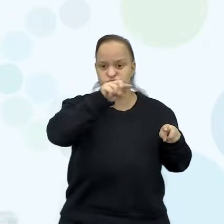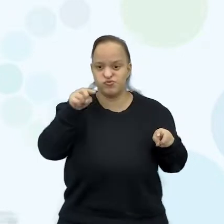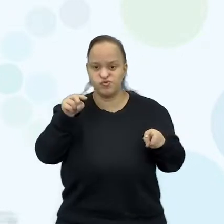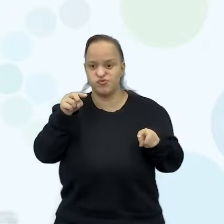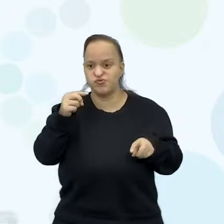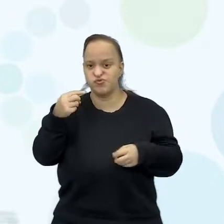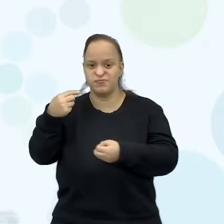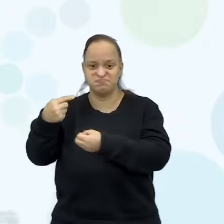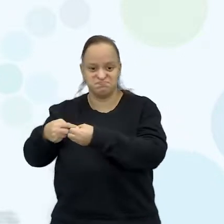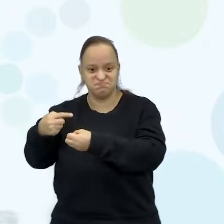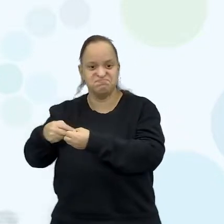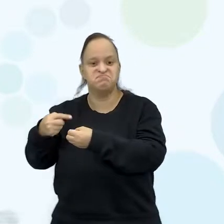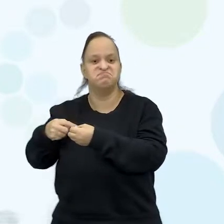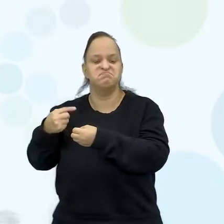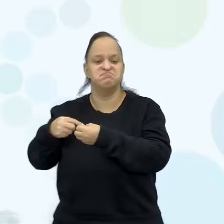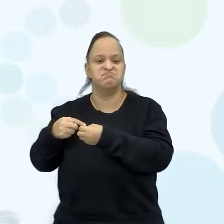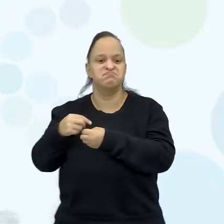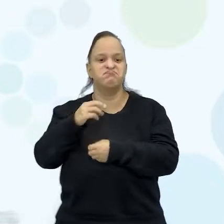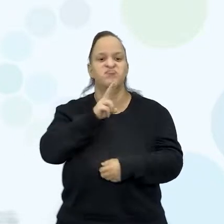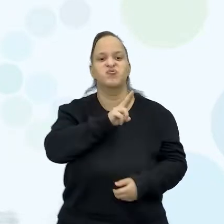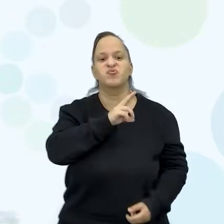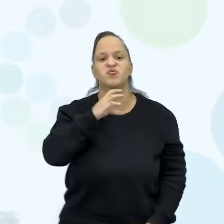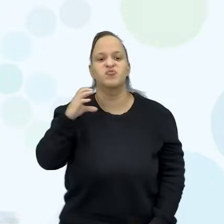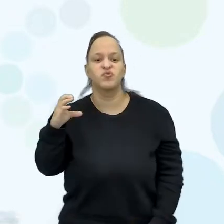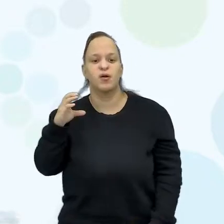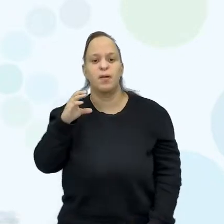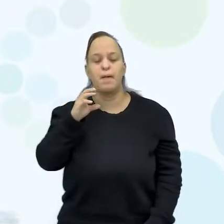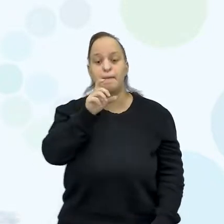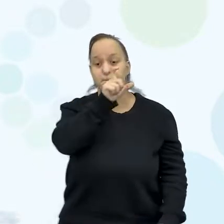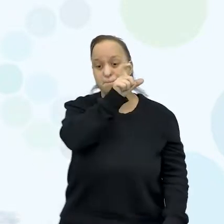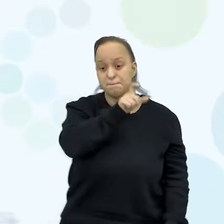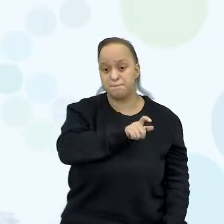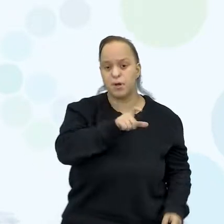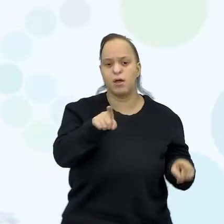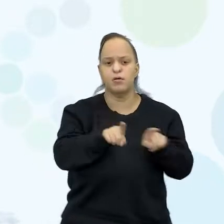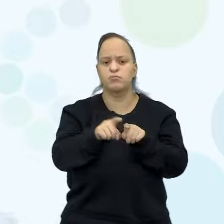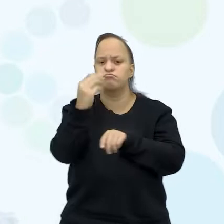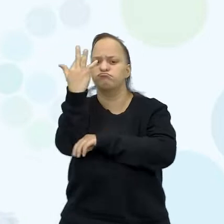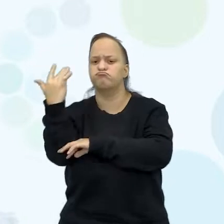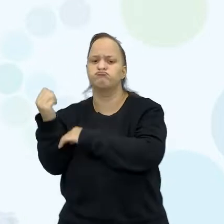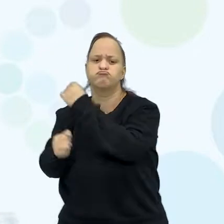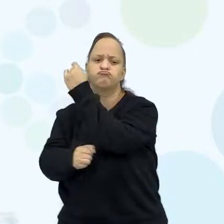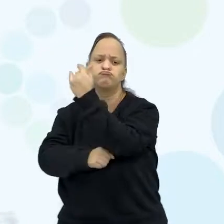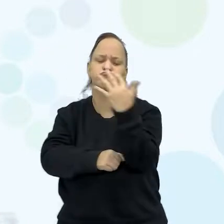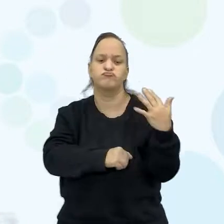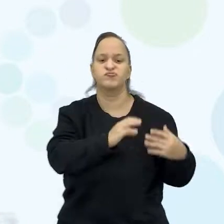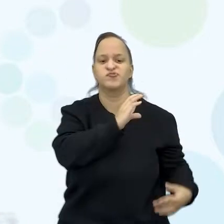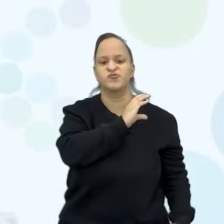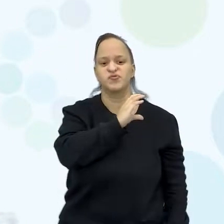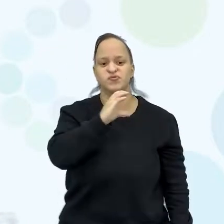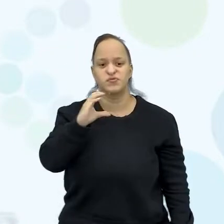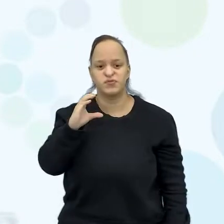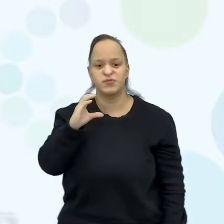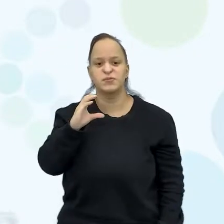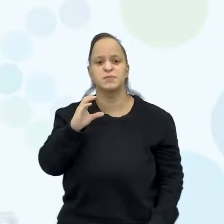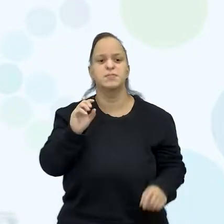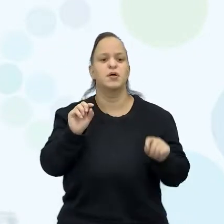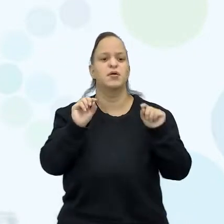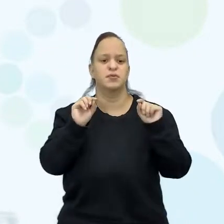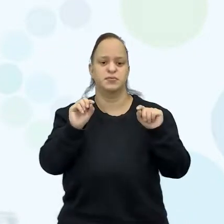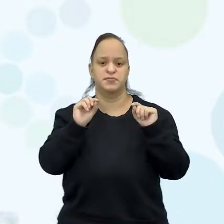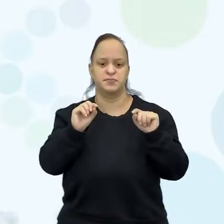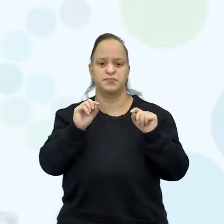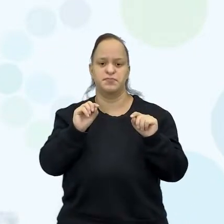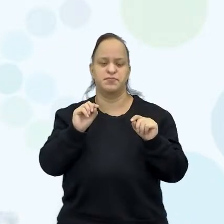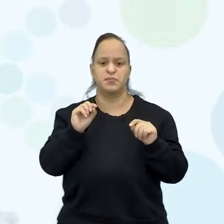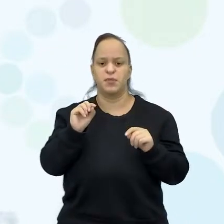ambiente. E o nosso componente são os aspectos socioculturais da alimentação. A gente está na atividade 4, aula de